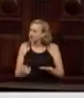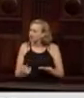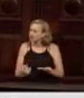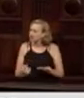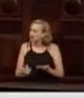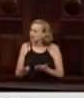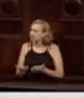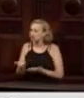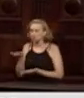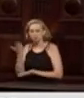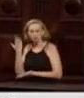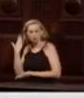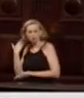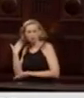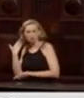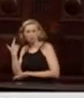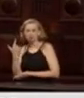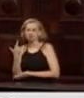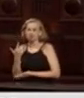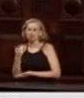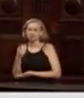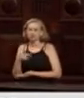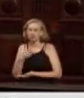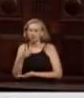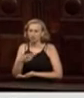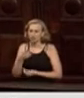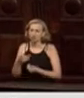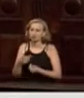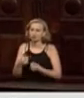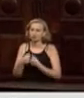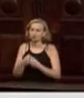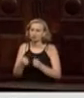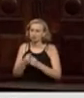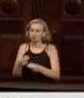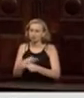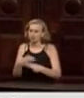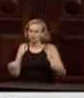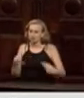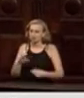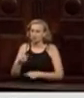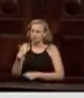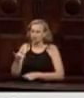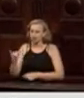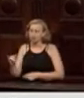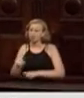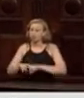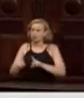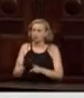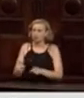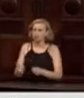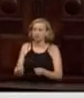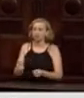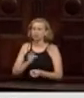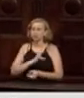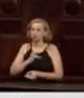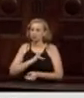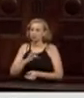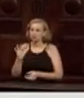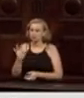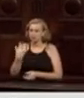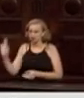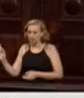época em que protocolamos a CPI dos transportes, se argumentou, mas a Polícia Federal e o Ministério Público já estão